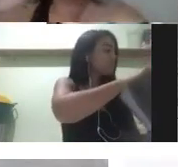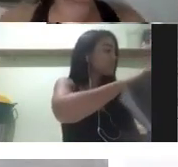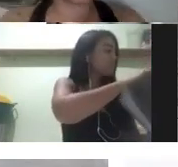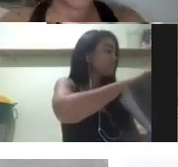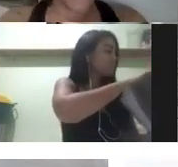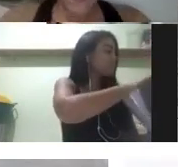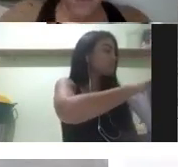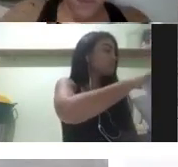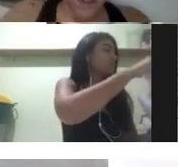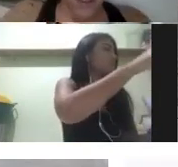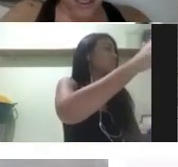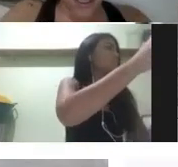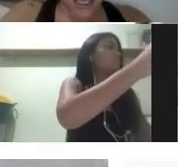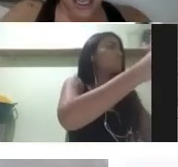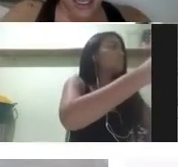põe o tijolo,